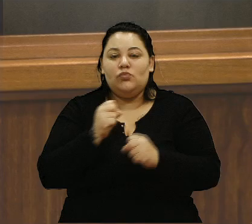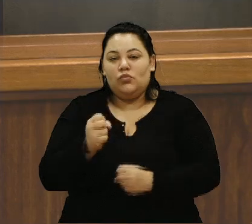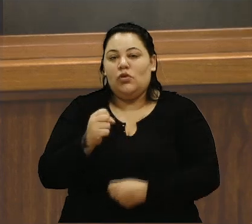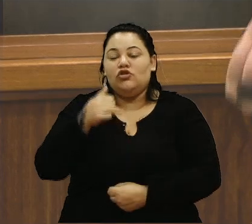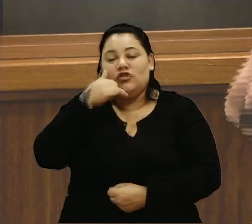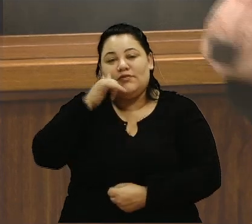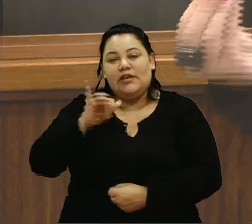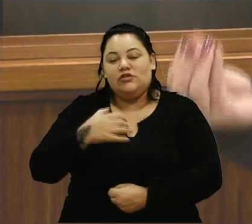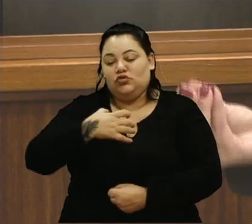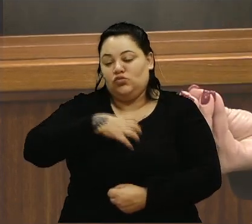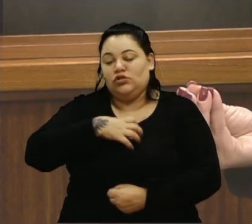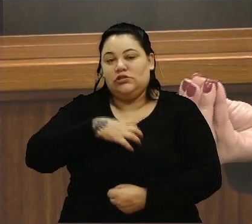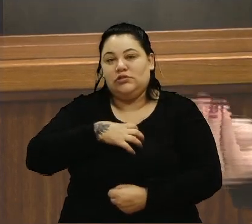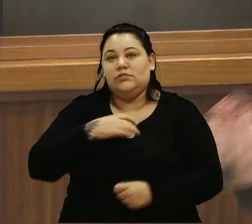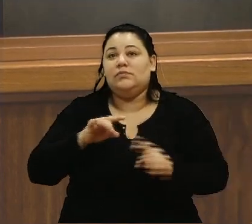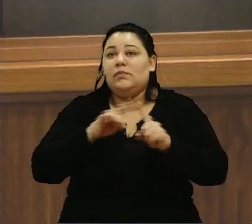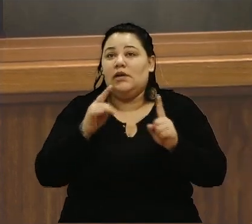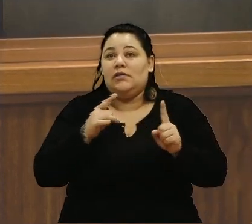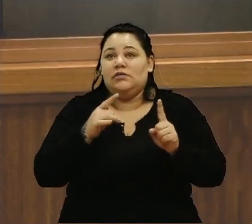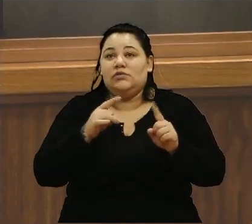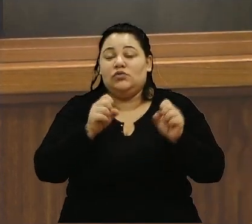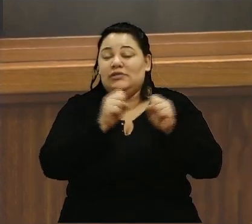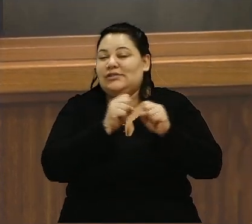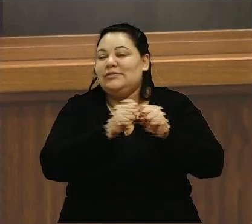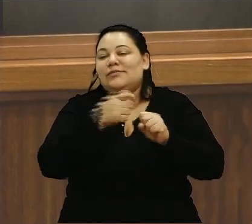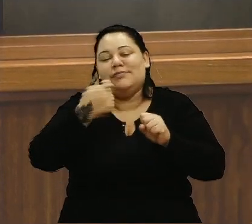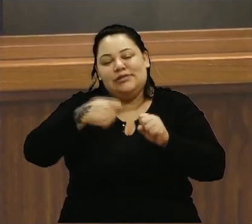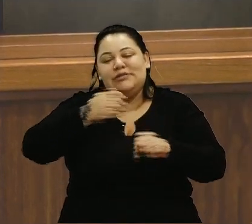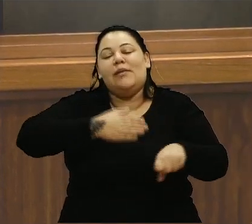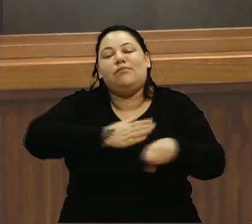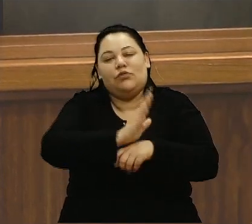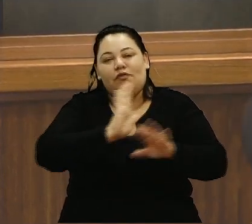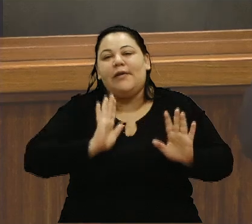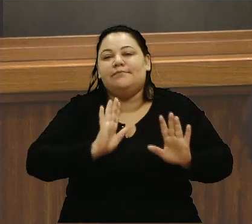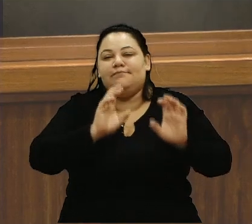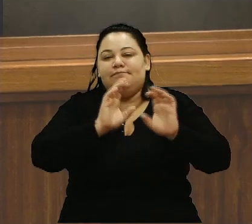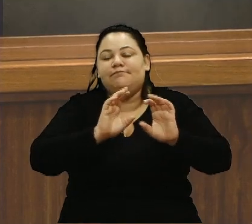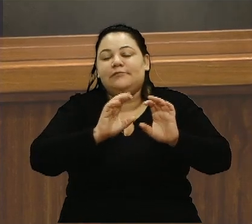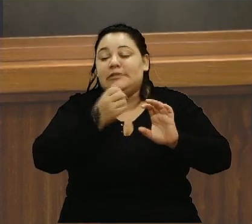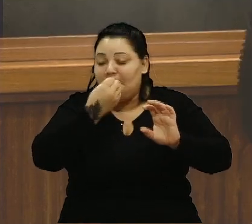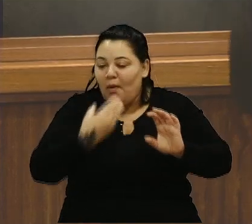forma assim, mas o sistema tem que funcionar. Nós não podemos ter um sistema só